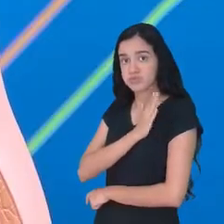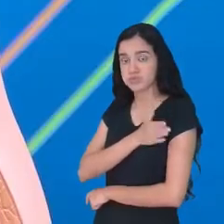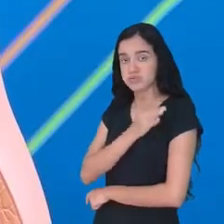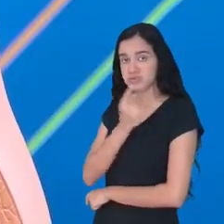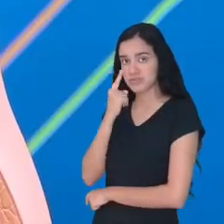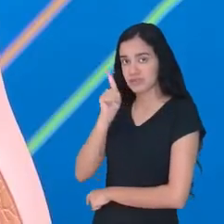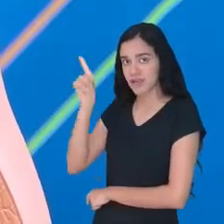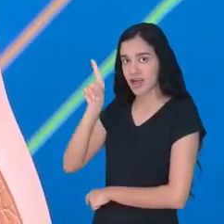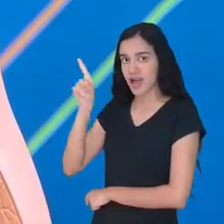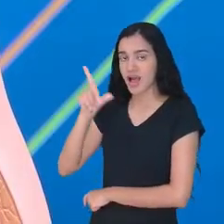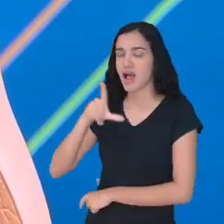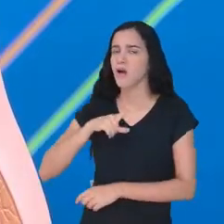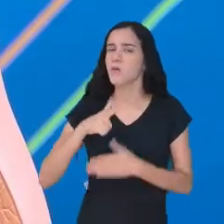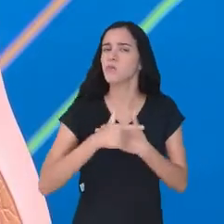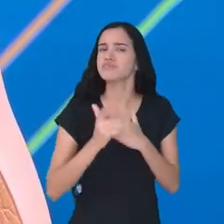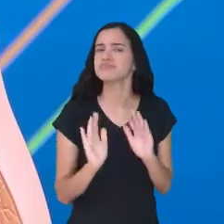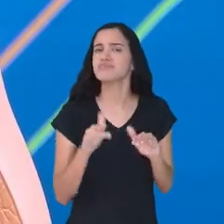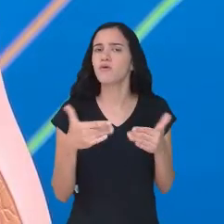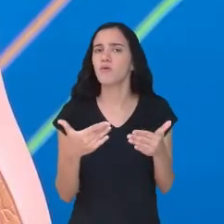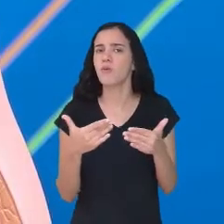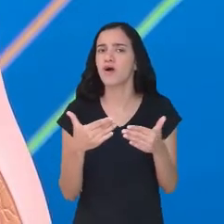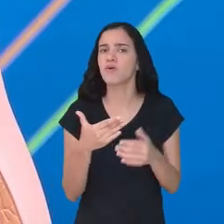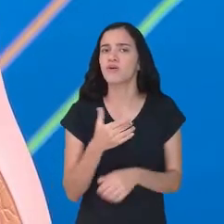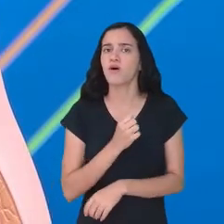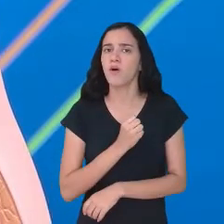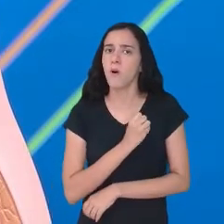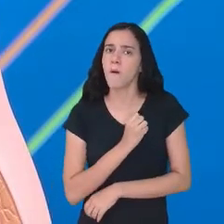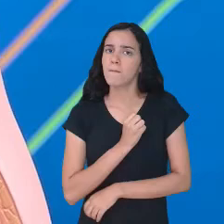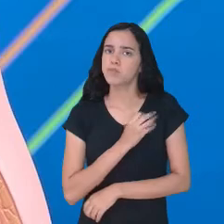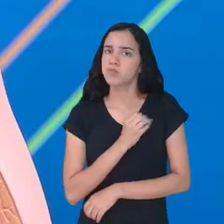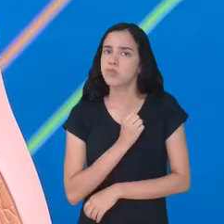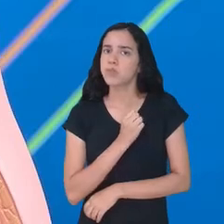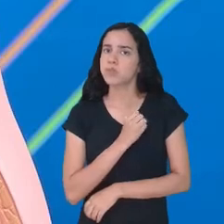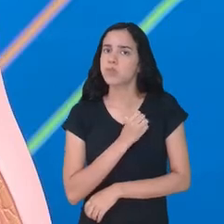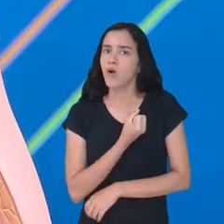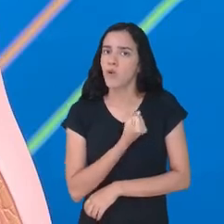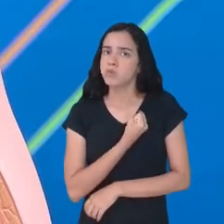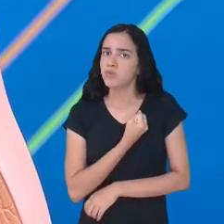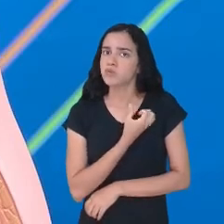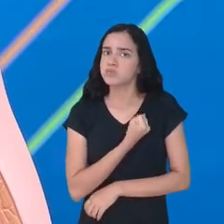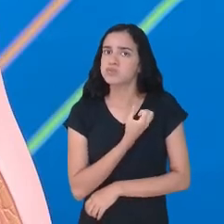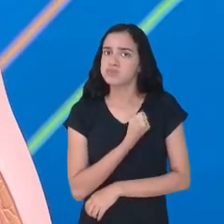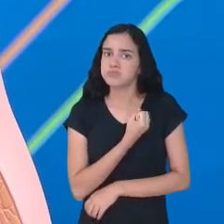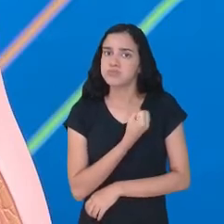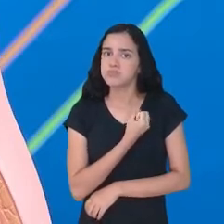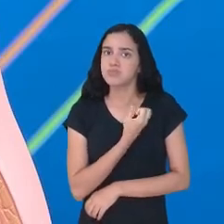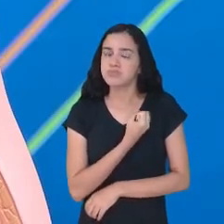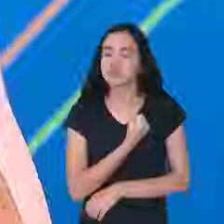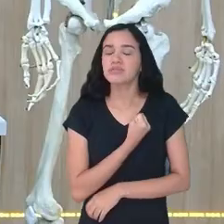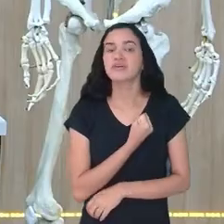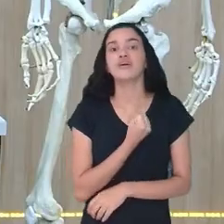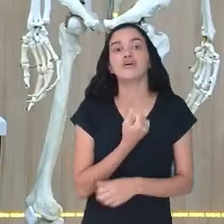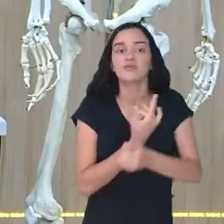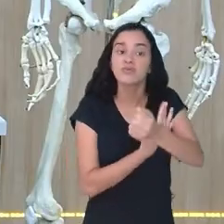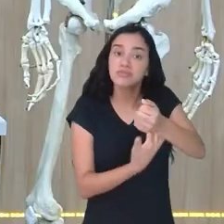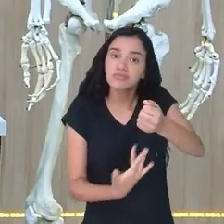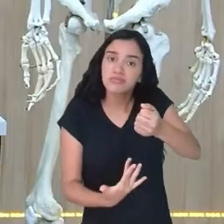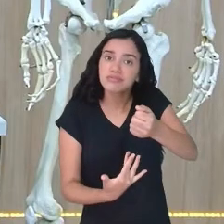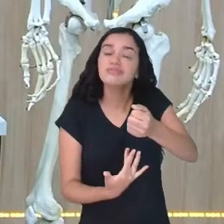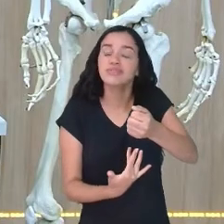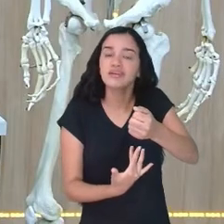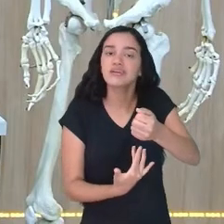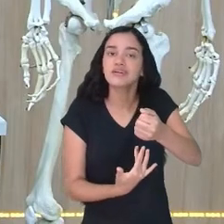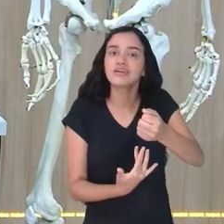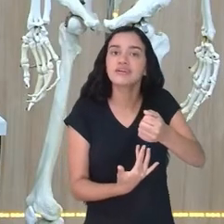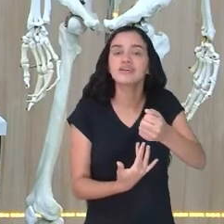tem a função aqui de bombear todo esse sangue. Chega do corpo sangue, né, trazendo as impurezas para